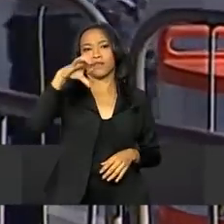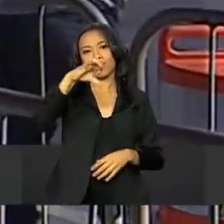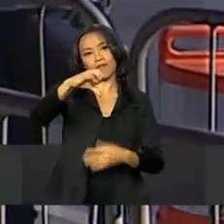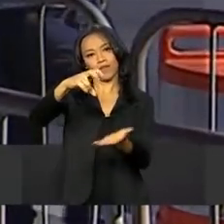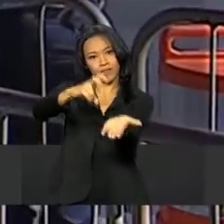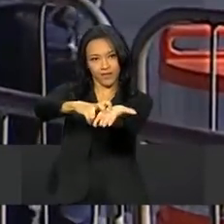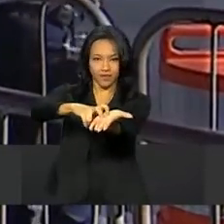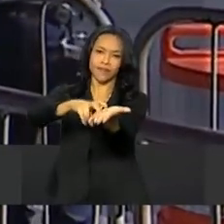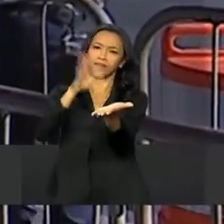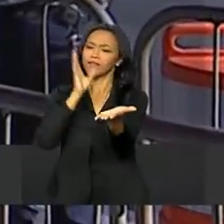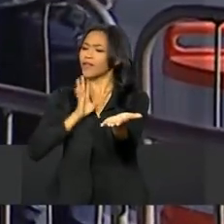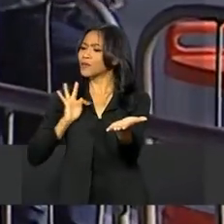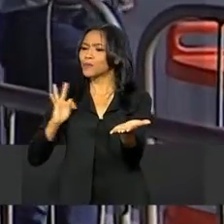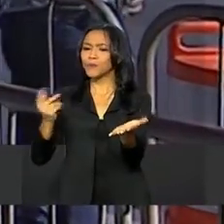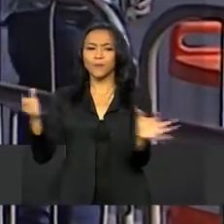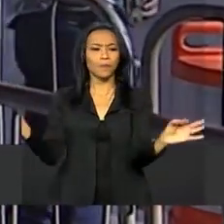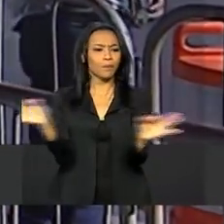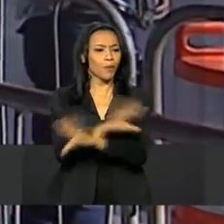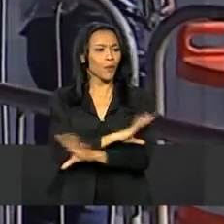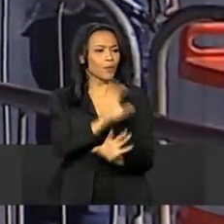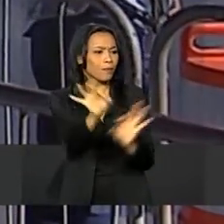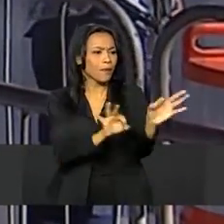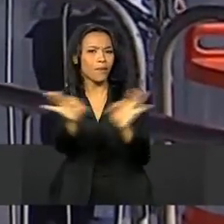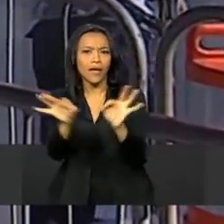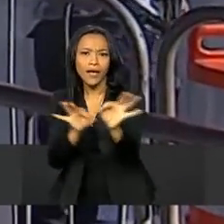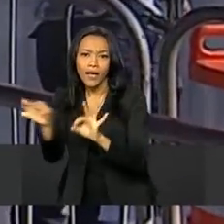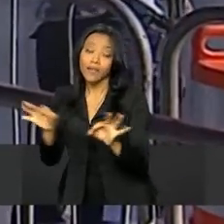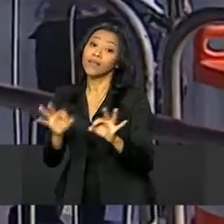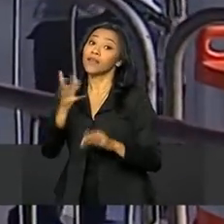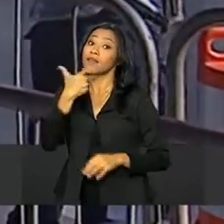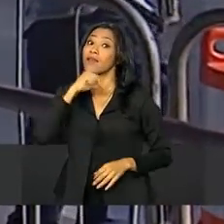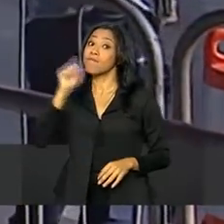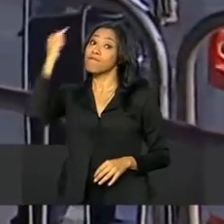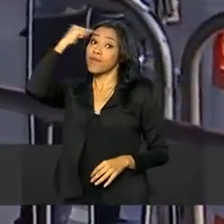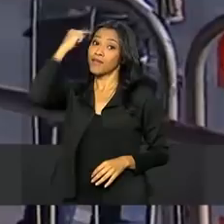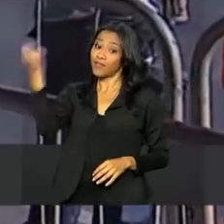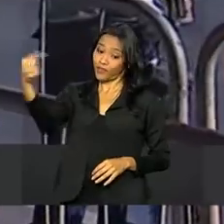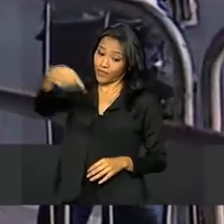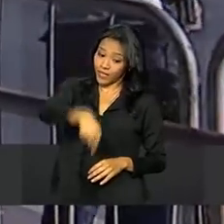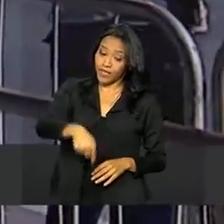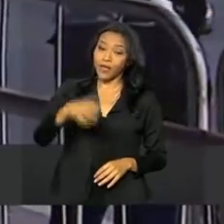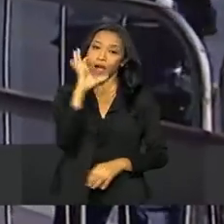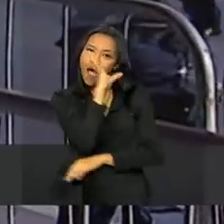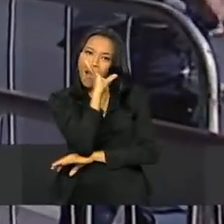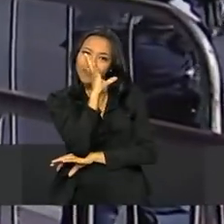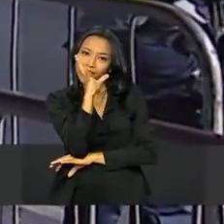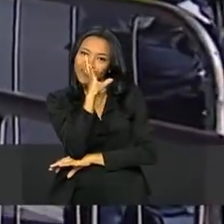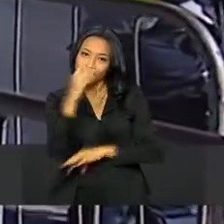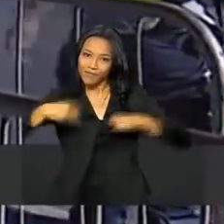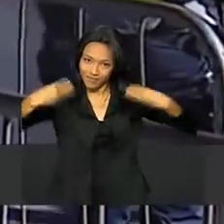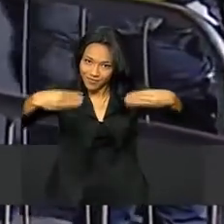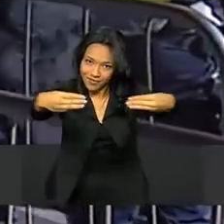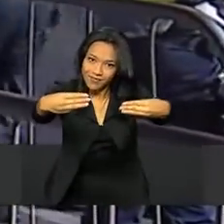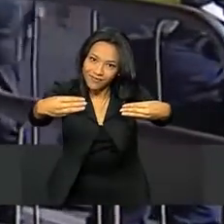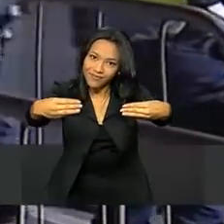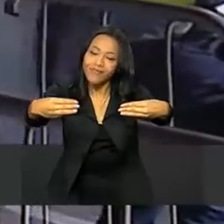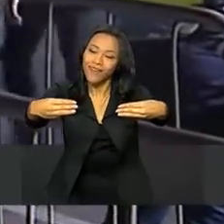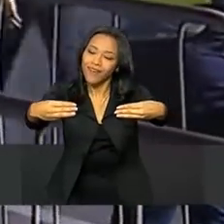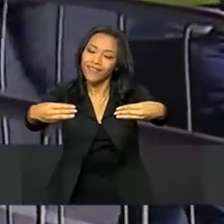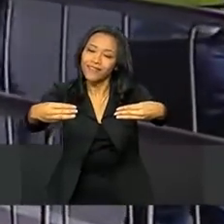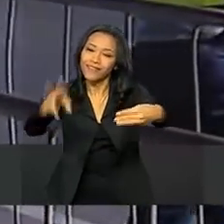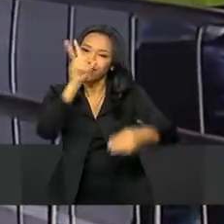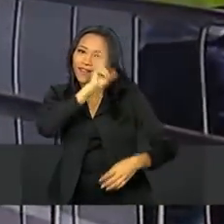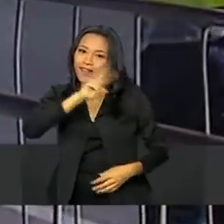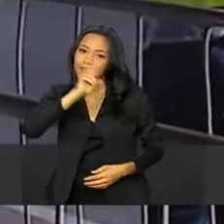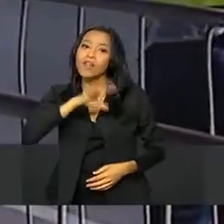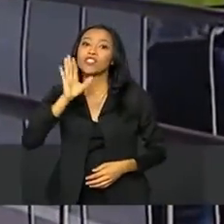tudo montado e preparado. Então, para quem ainda pensa em vir para cá, para a Esplanada dos Ministérios, a gente lembra